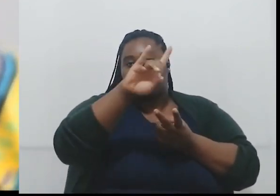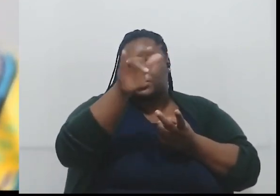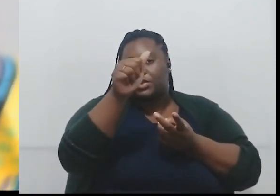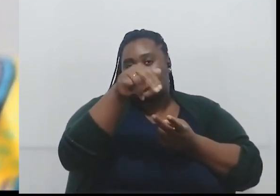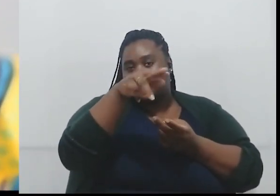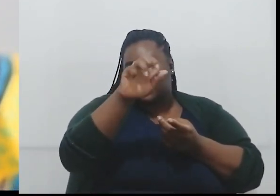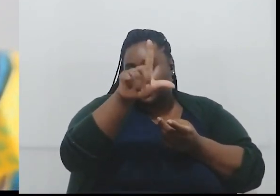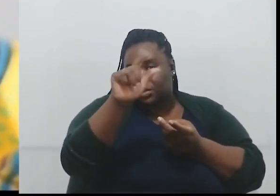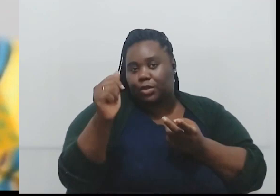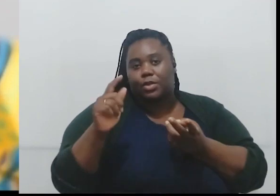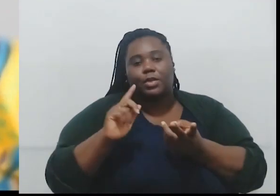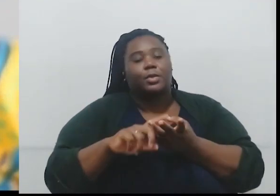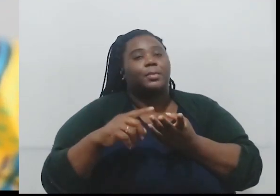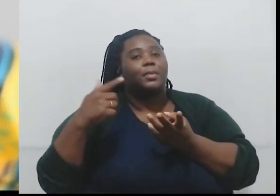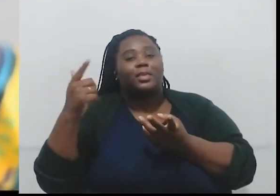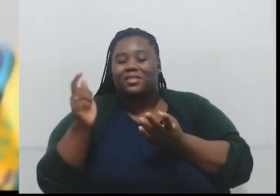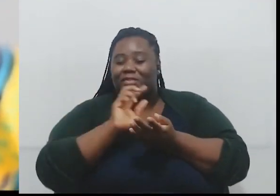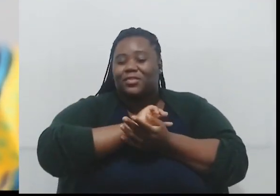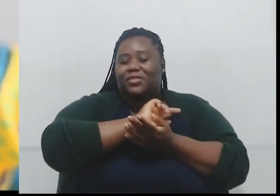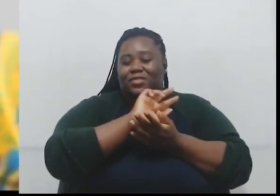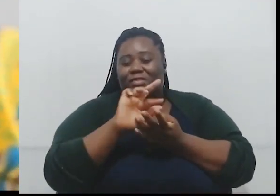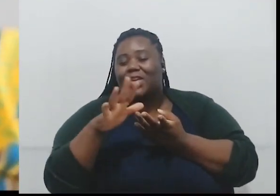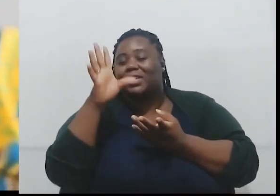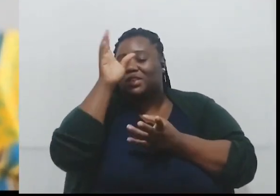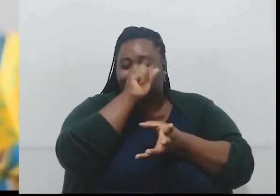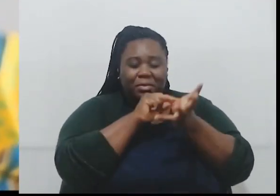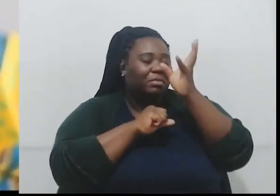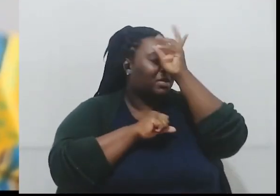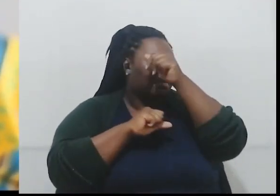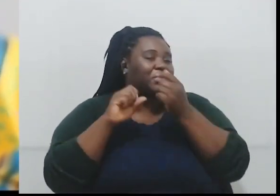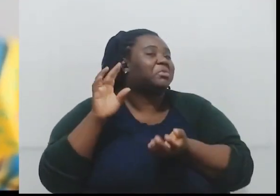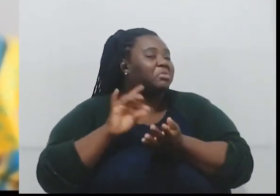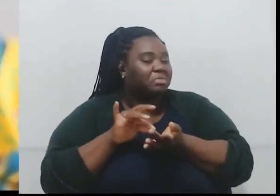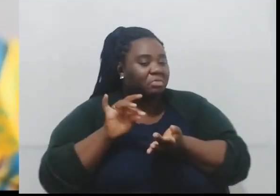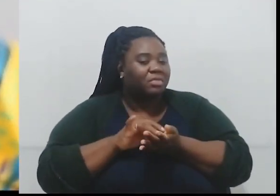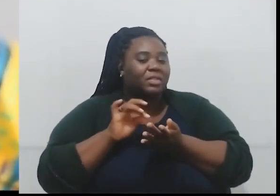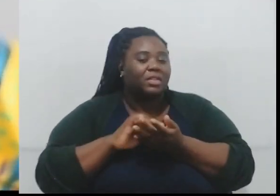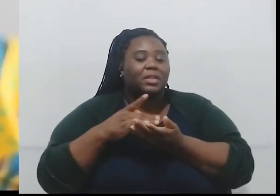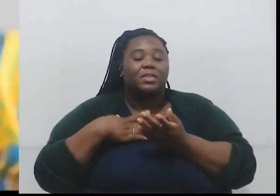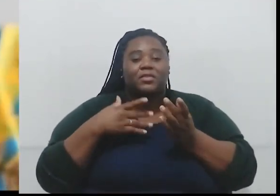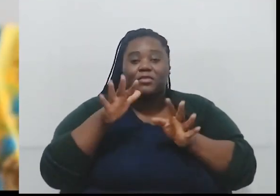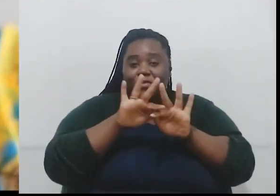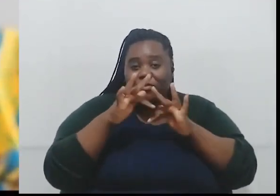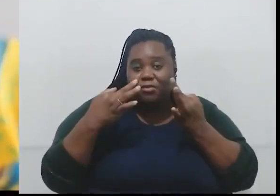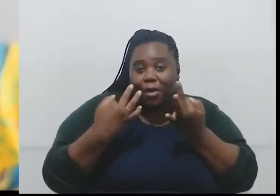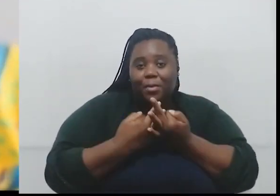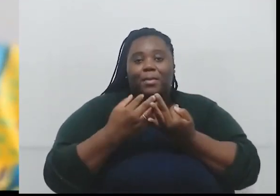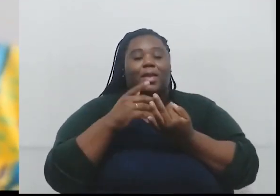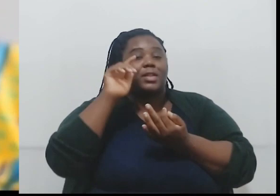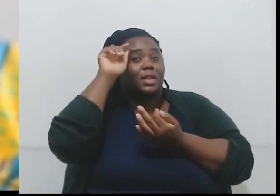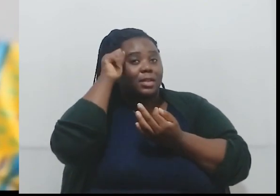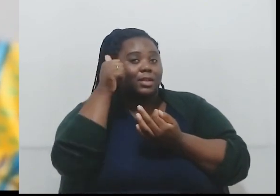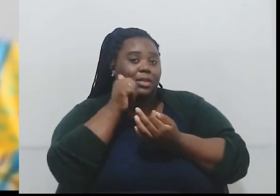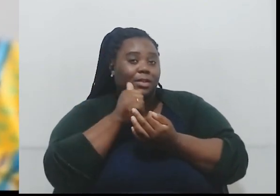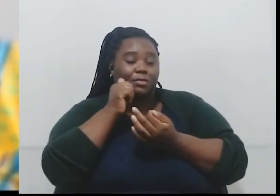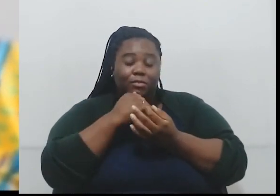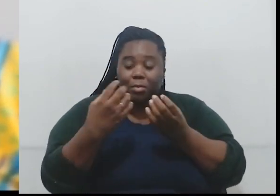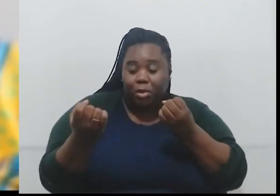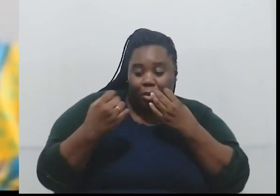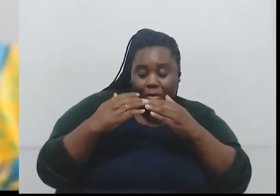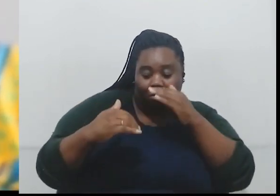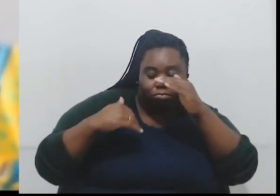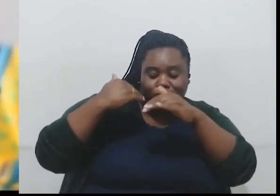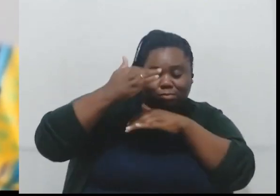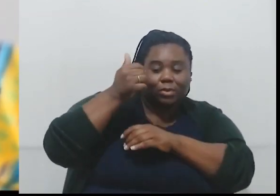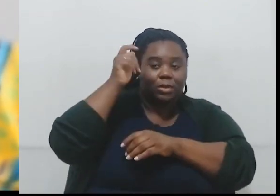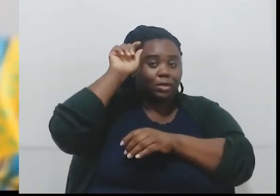Kimberly Crenshaw. Tenho aprendido muito com as mulheres negras. Sou de uma família de mulheres negras, fui criado por mulheres negras. E elas me